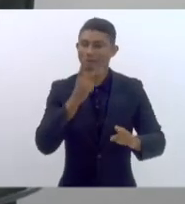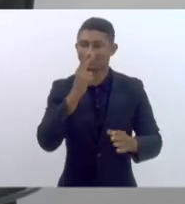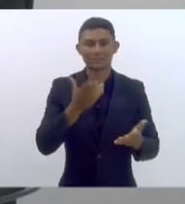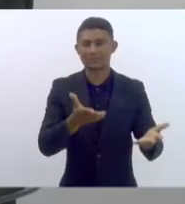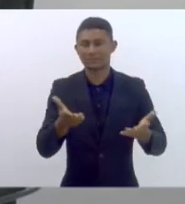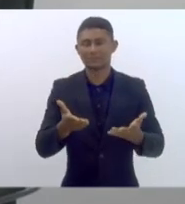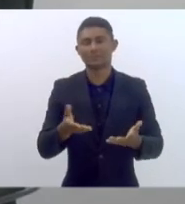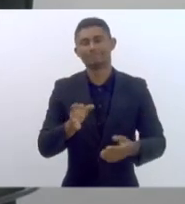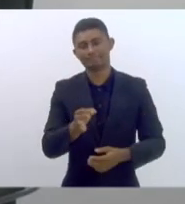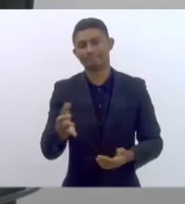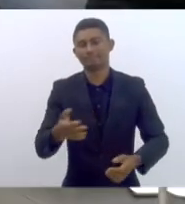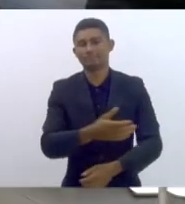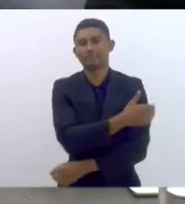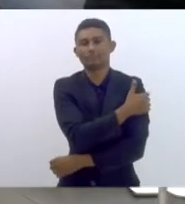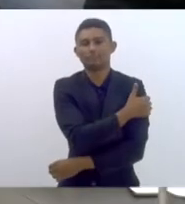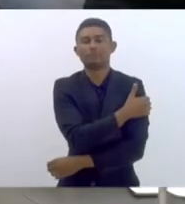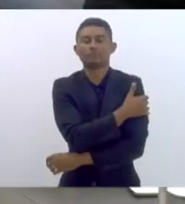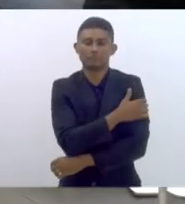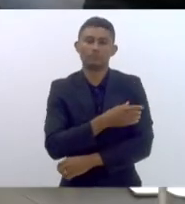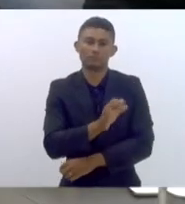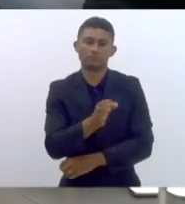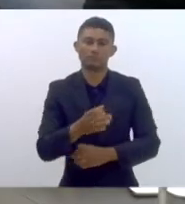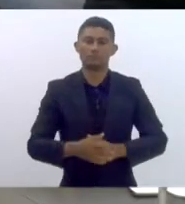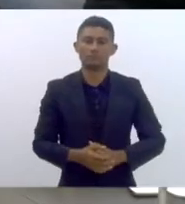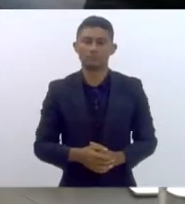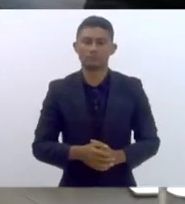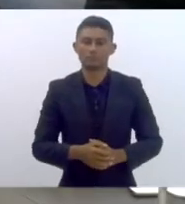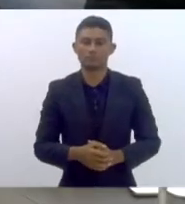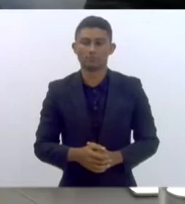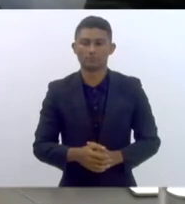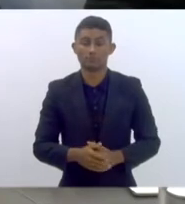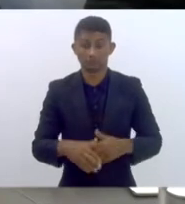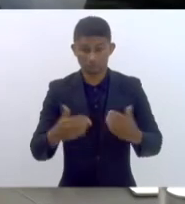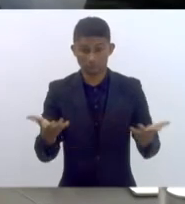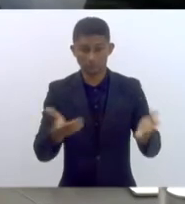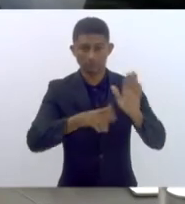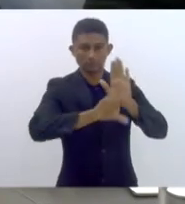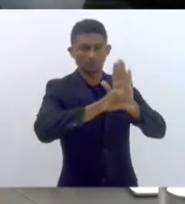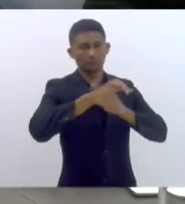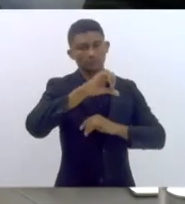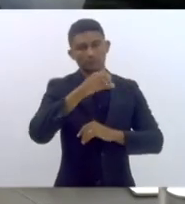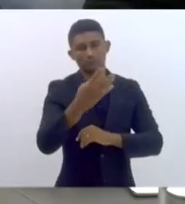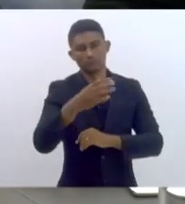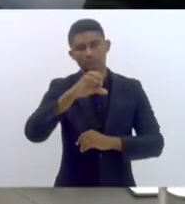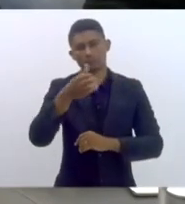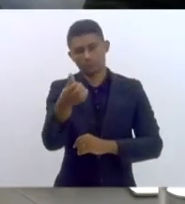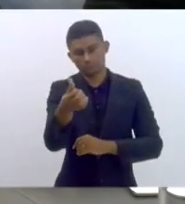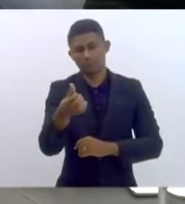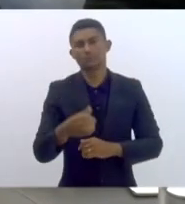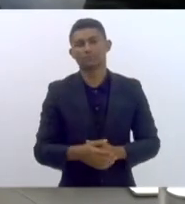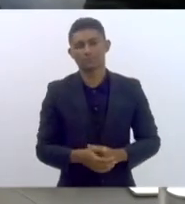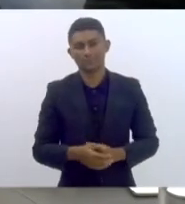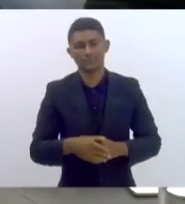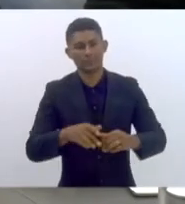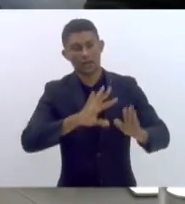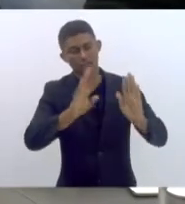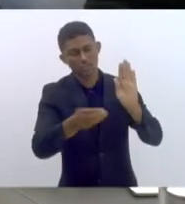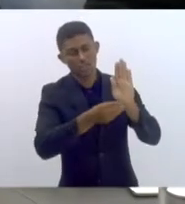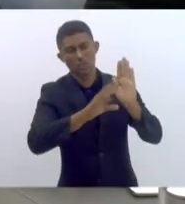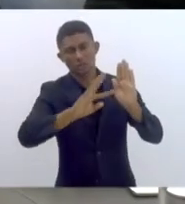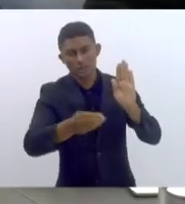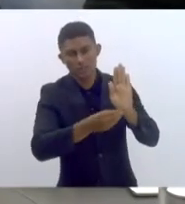é essa. Tá. Então, tá. Então, assim, da Lei 9.496, os aditivos são esses